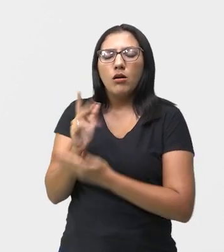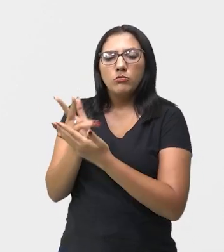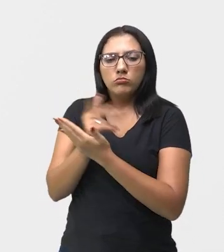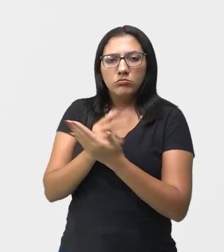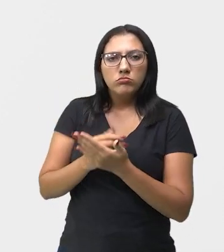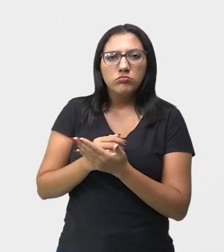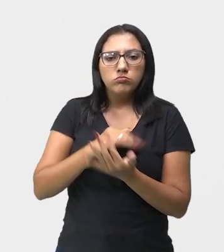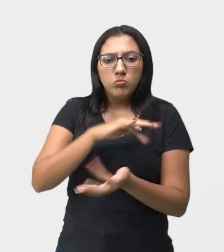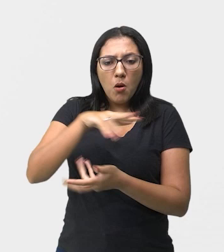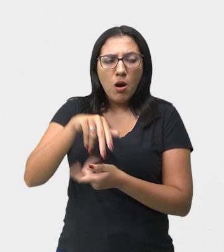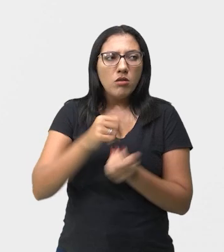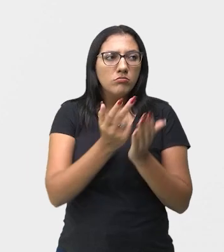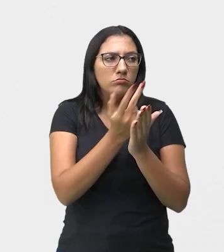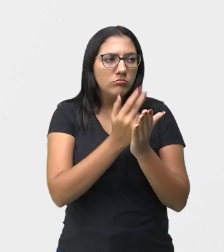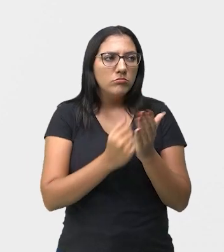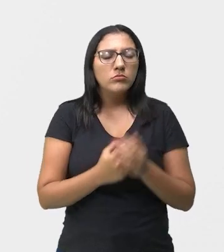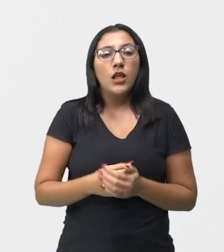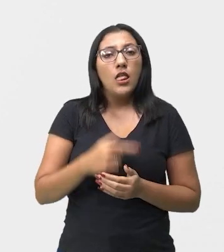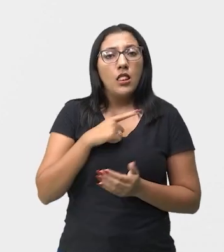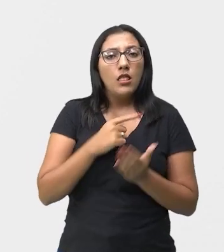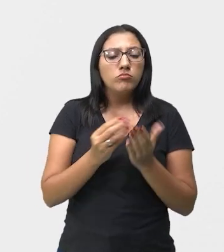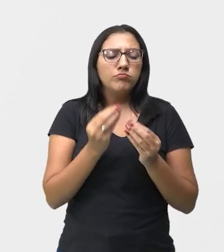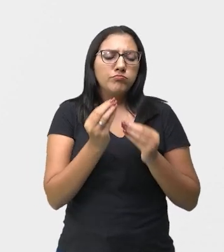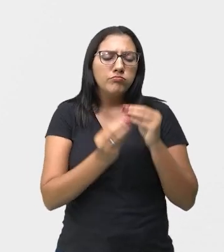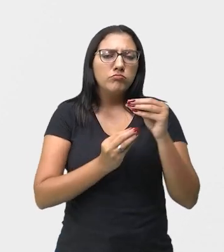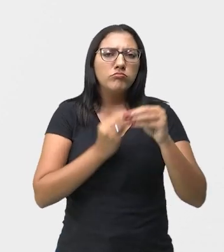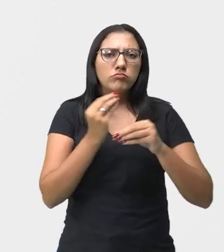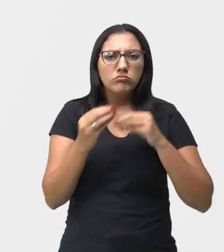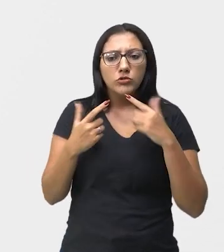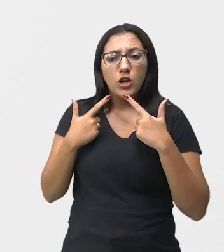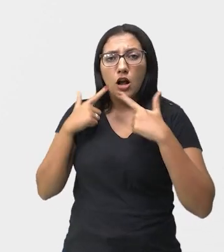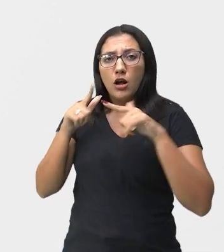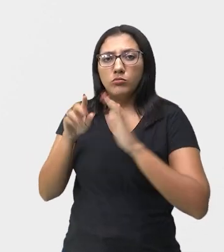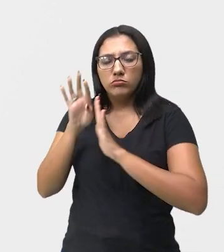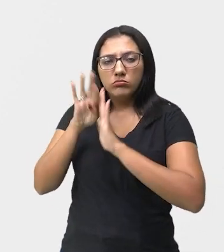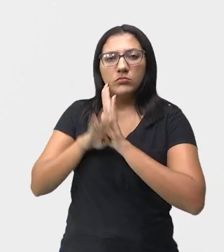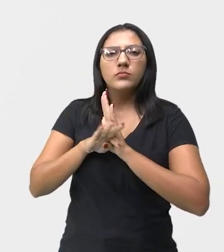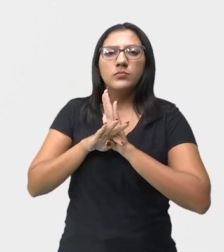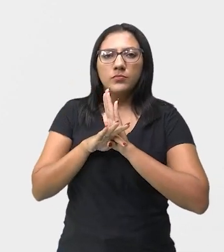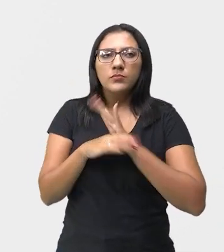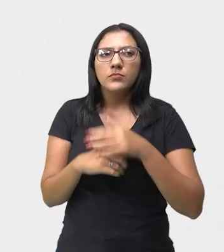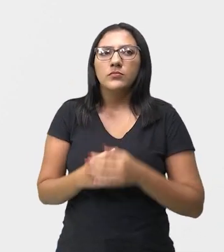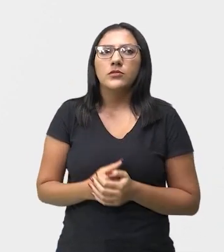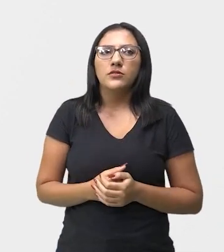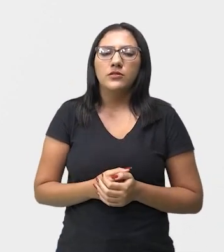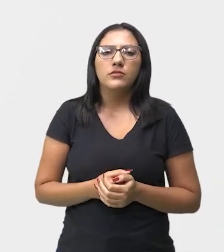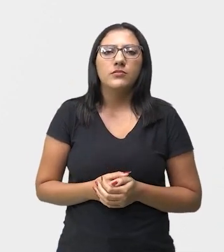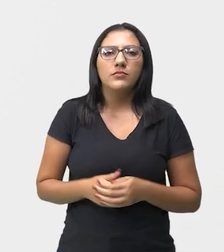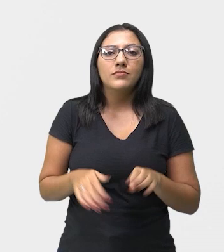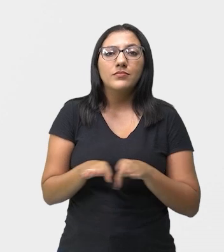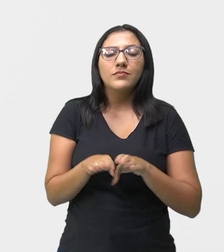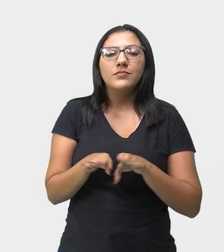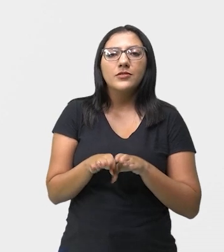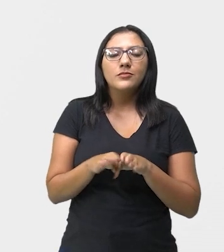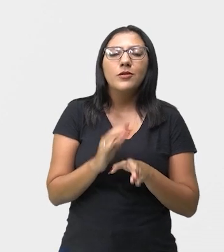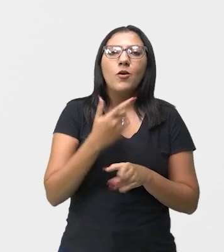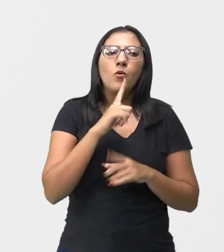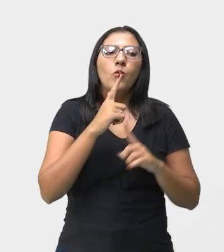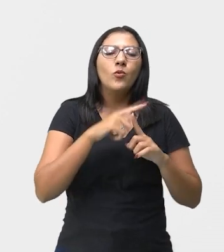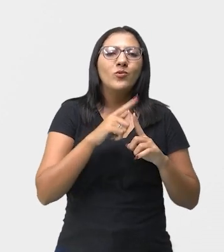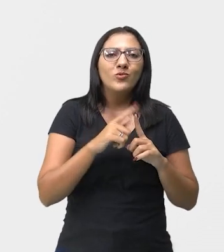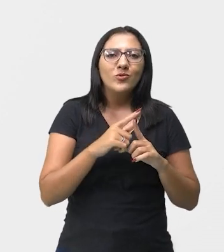que é todo o restante de linguagem que não utiliza palavras. O que vai originar um universo